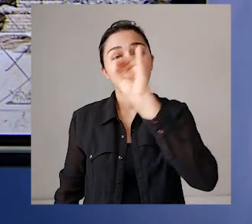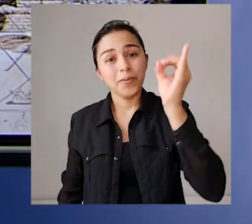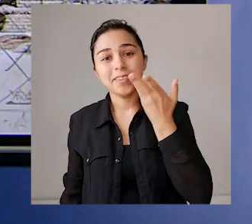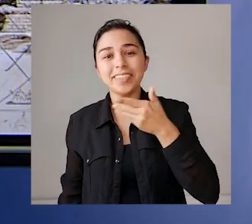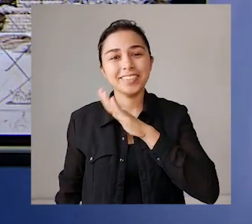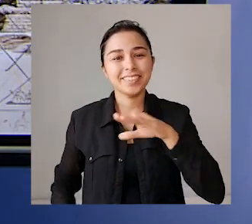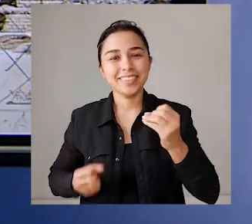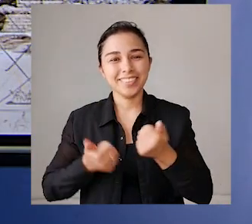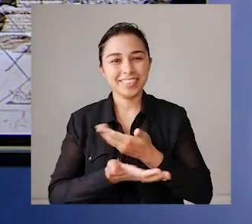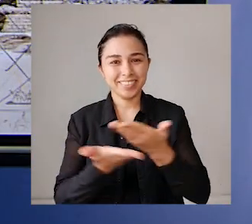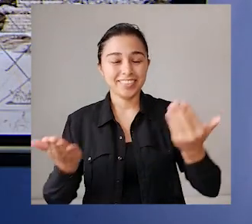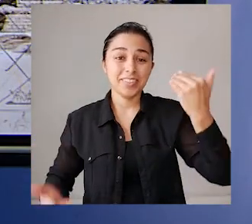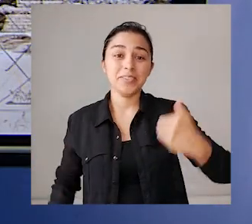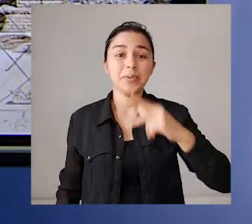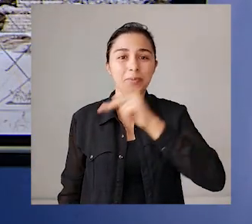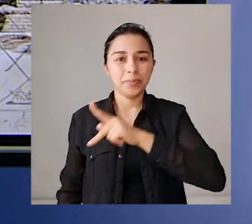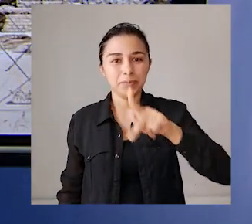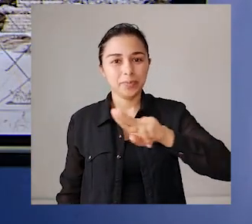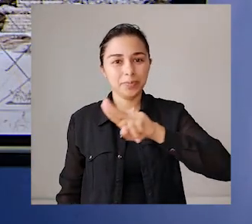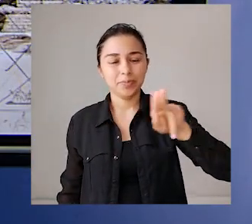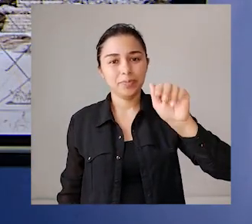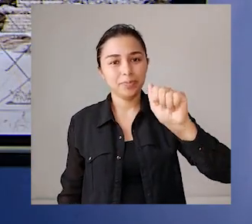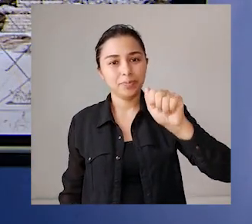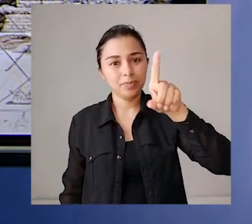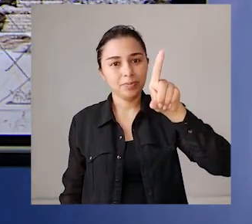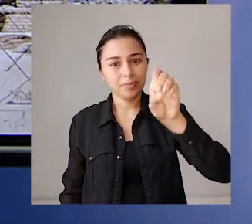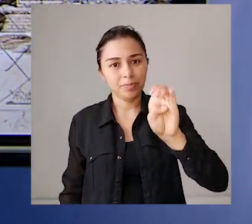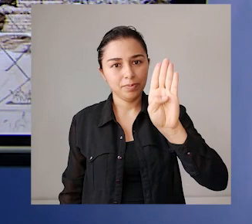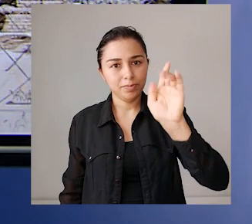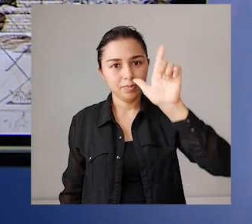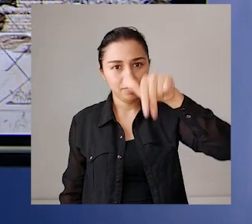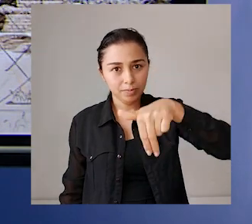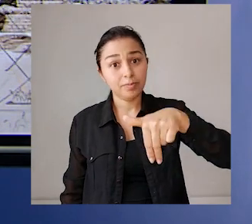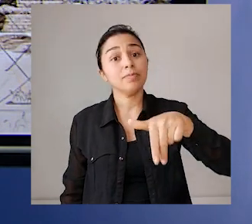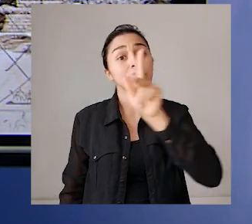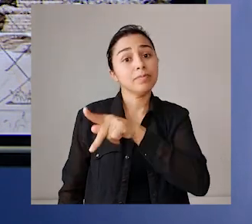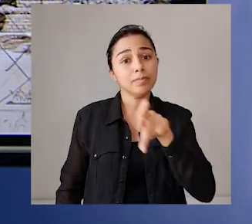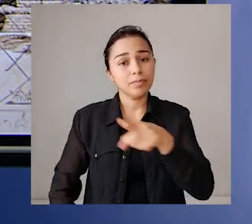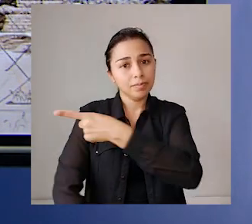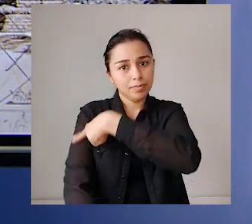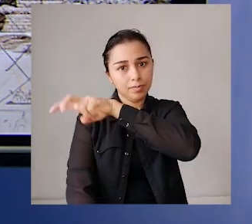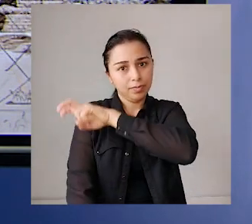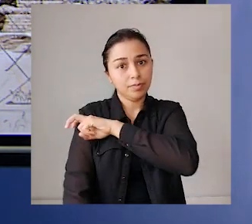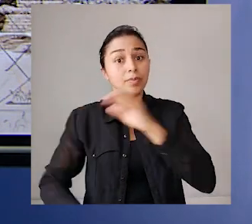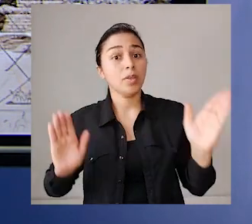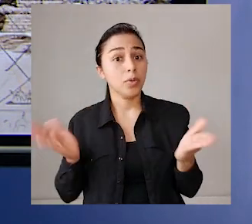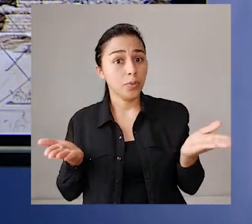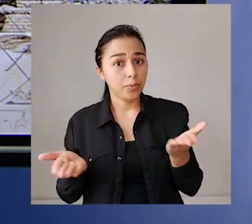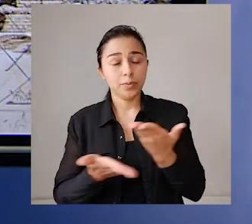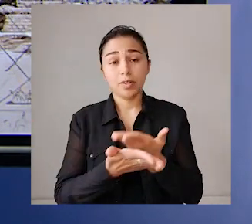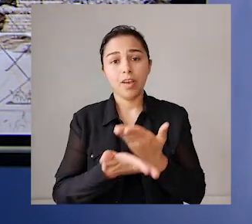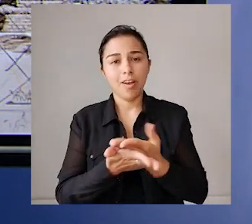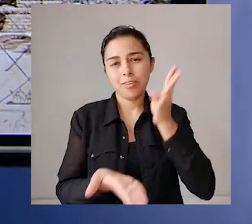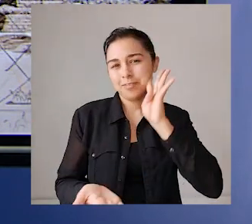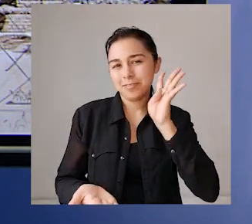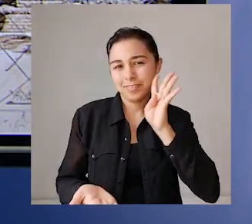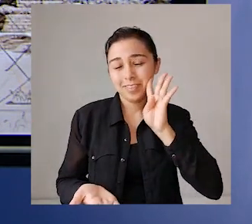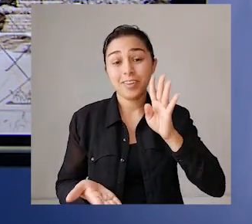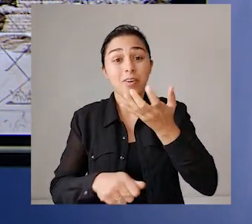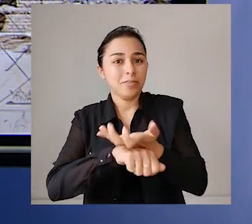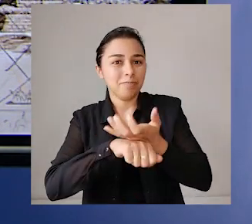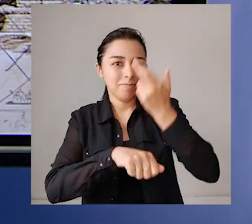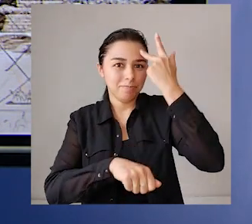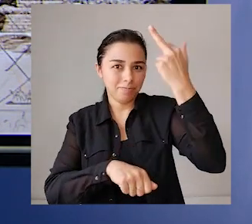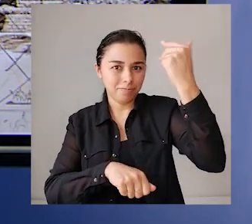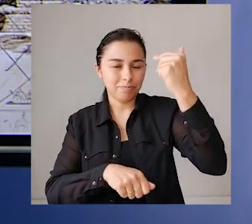Olá, crianças, tudo bem? Eu sou o professor Adeblan, professor dos anos iniciais do ensino fundamental, e hoje a gente vai ter uma aula bem legal